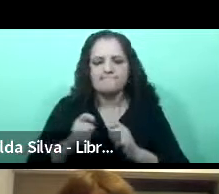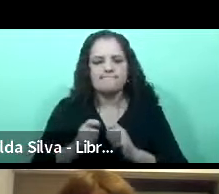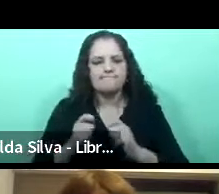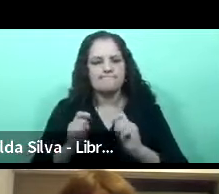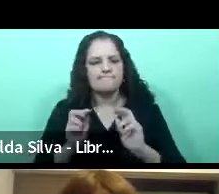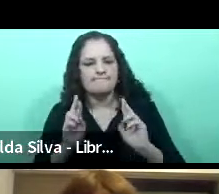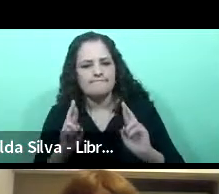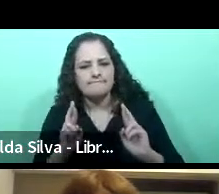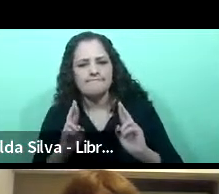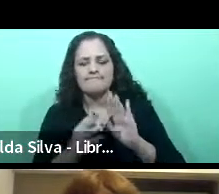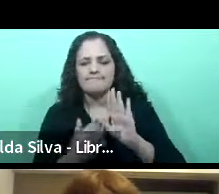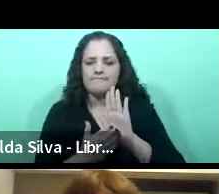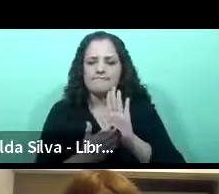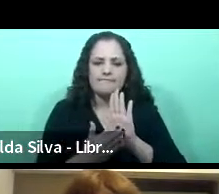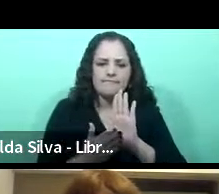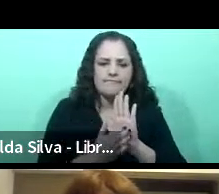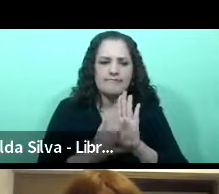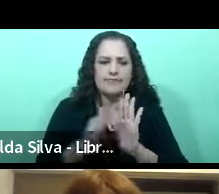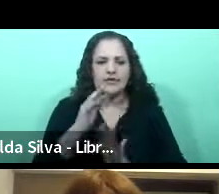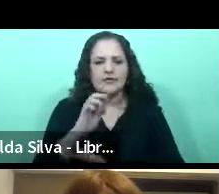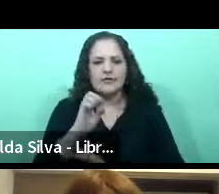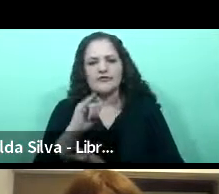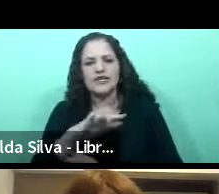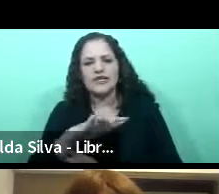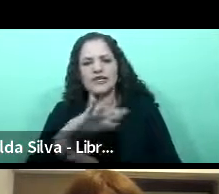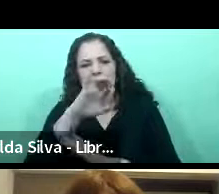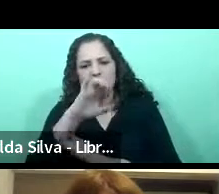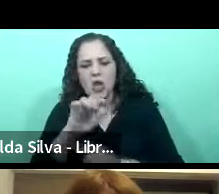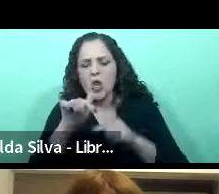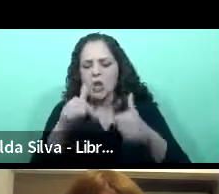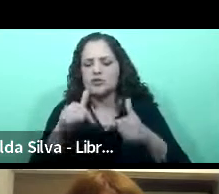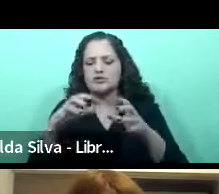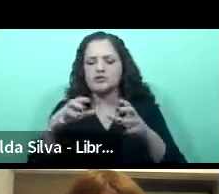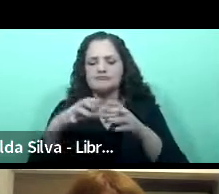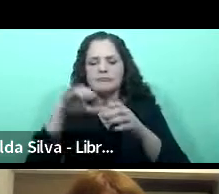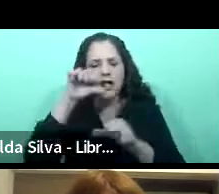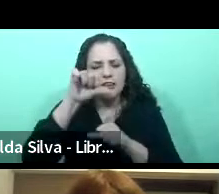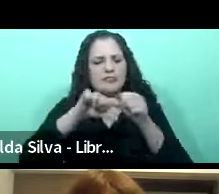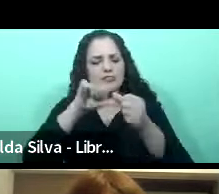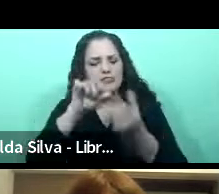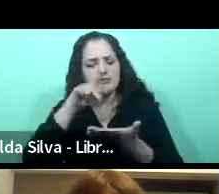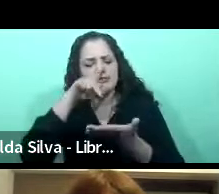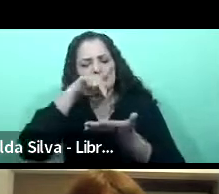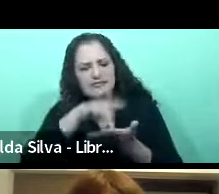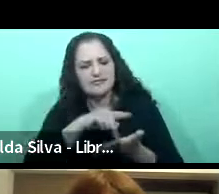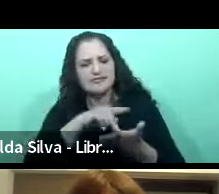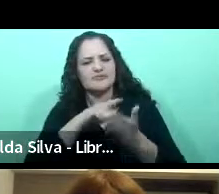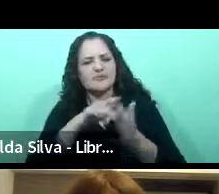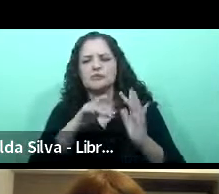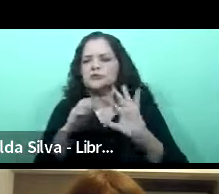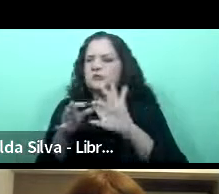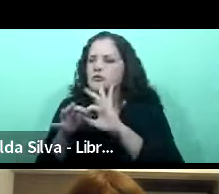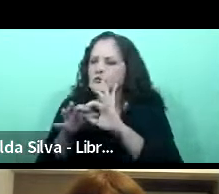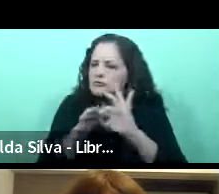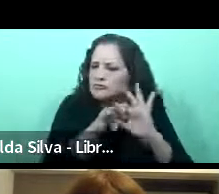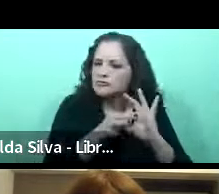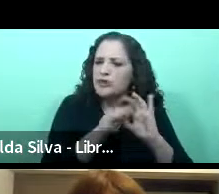propõe Freire, de luta coletiva para transformar a realidade e criar netos viáveis em um contexto